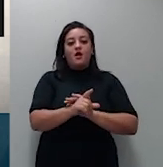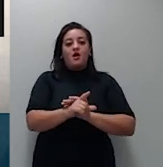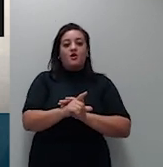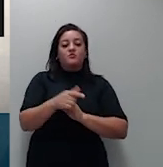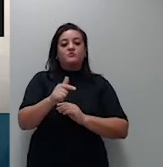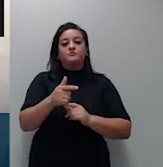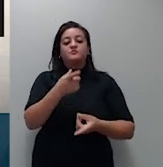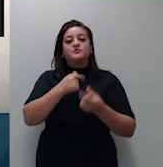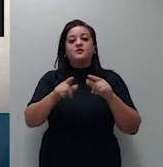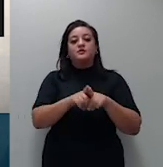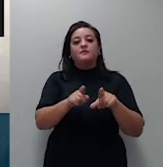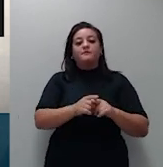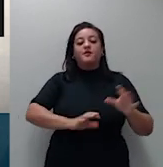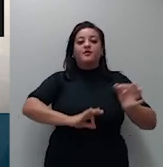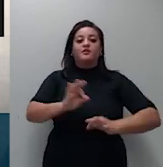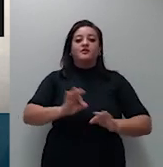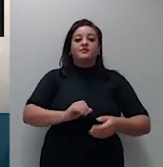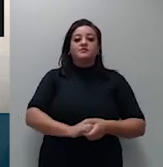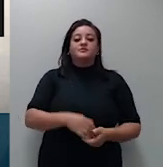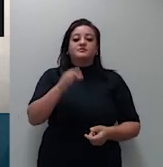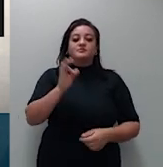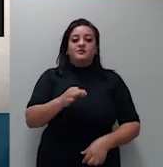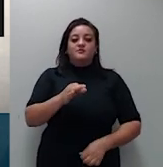instituição automaticamente